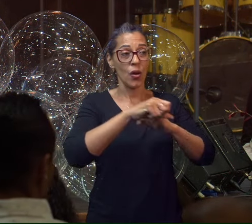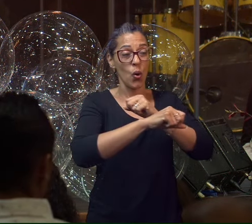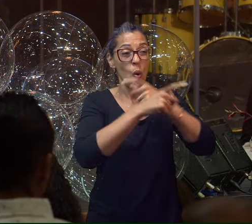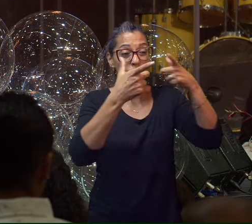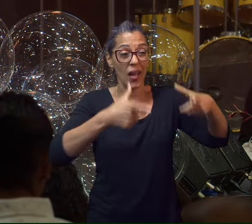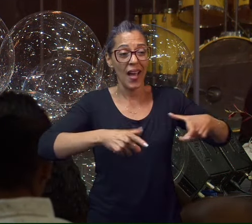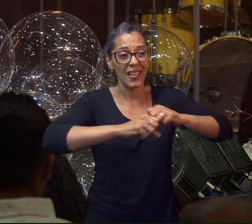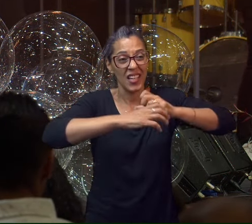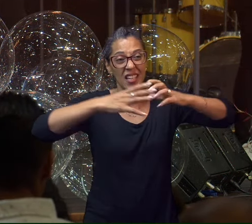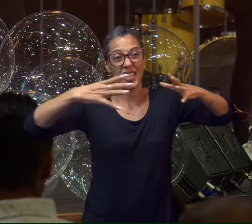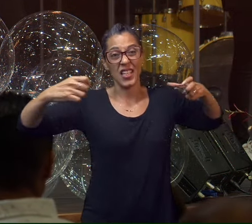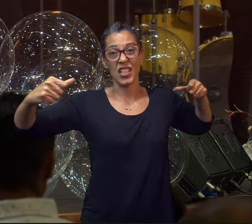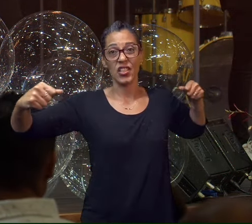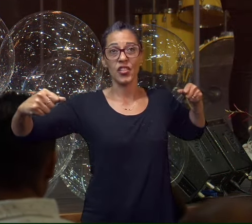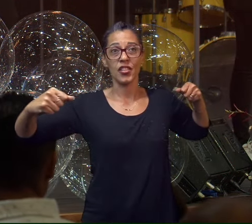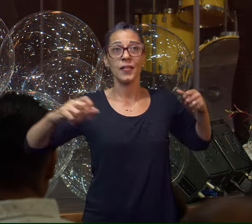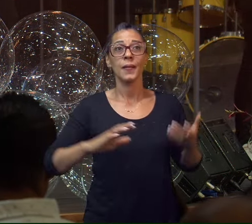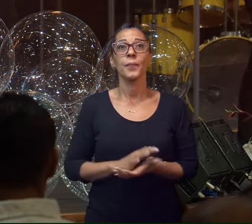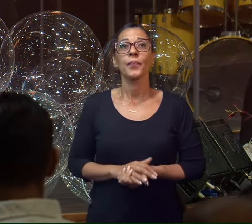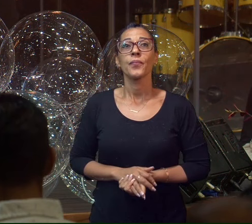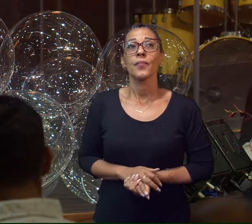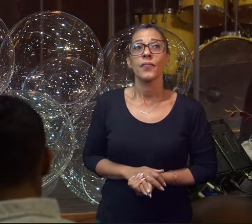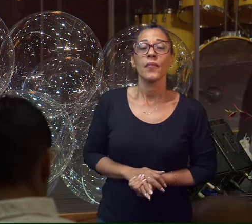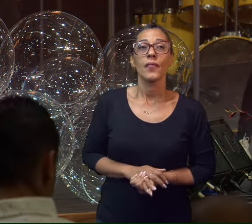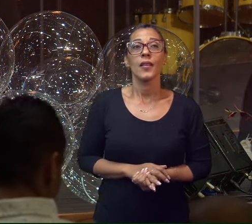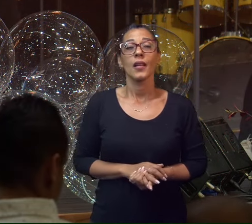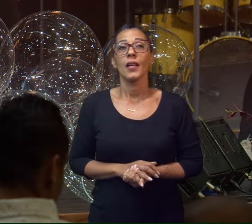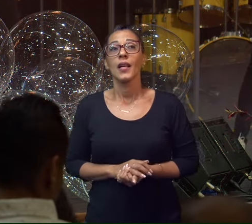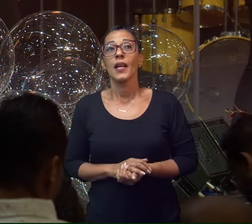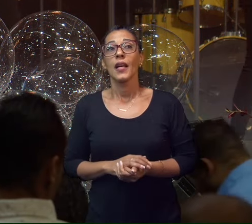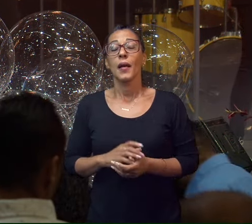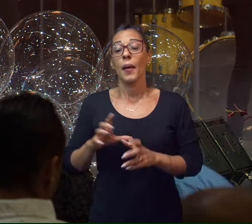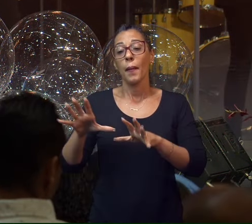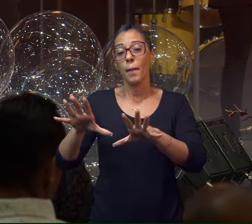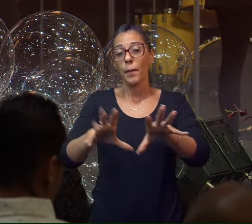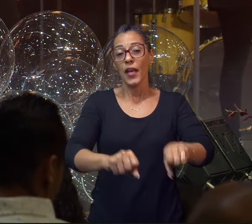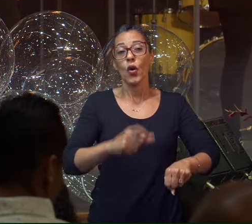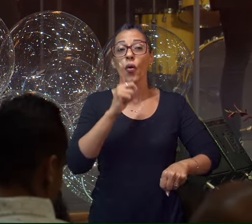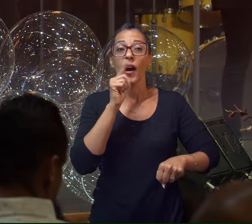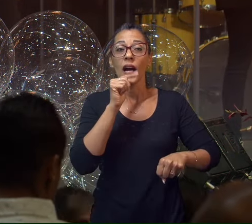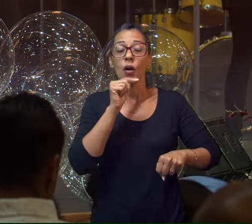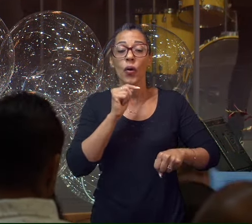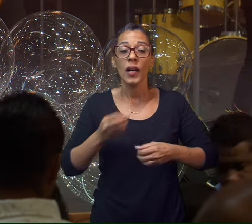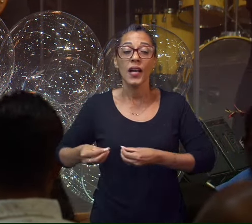foice e encheu o obra de água e deu de beber ao menino